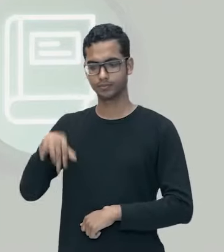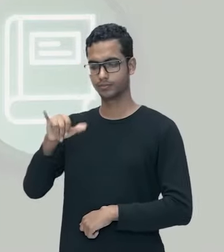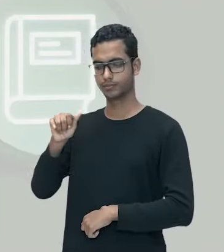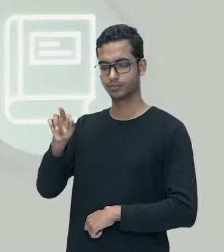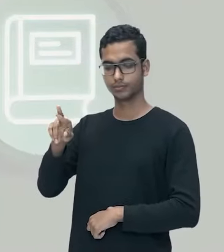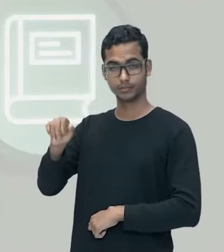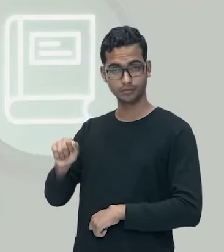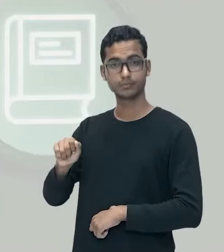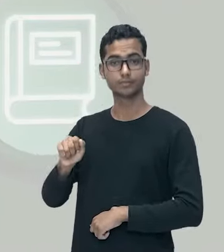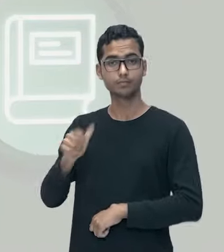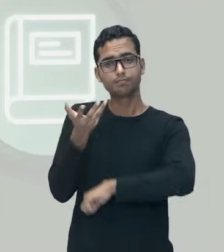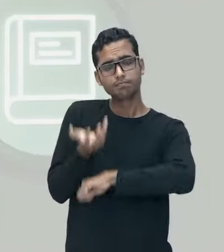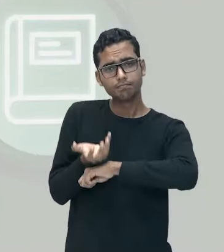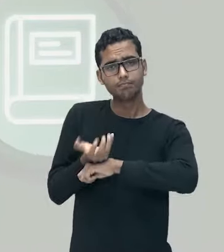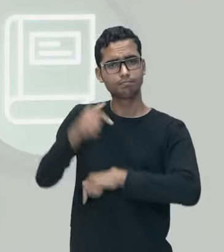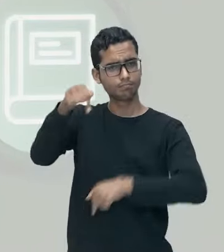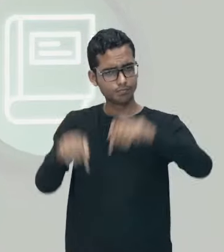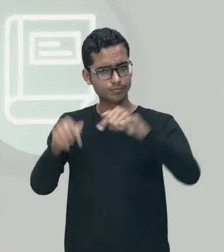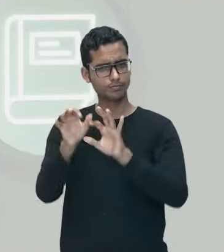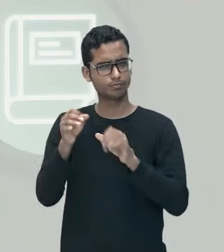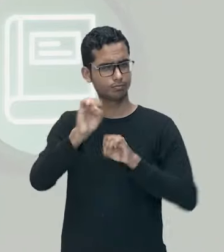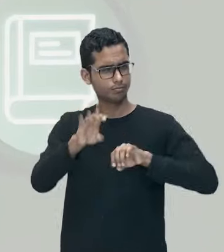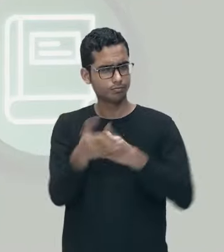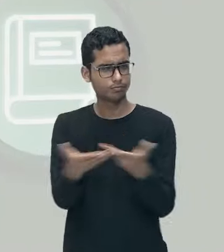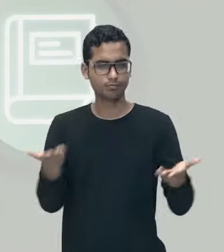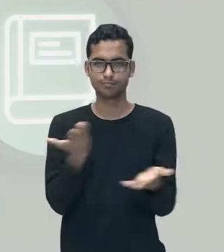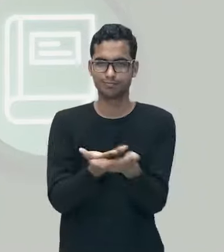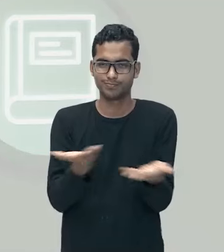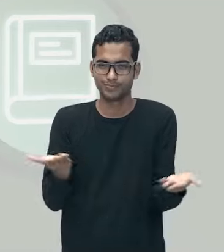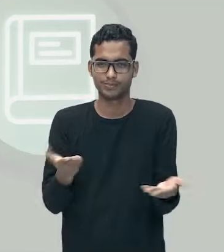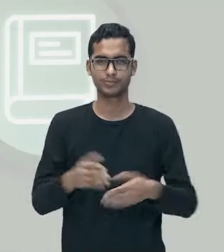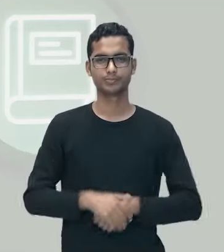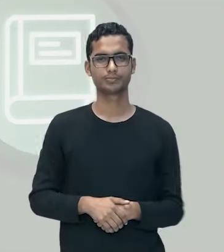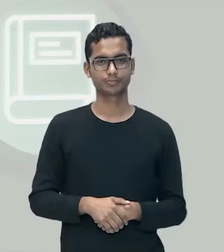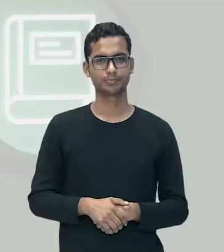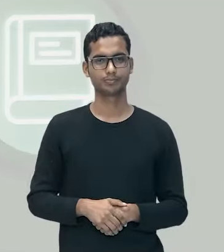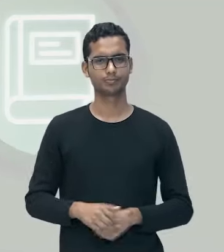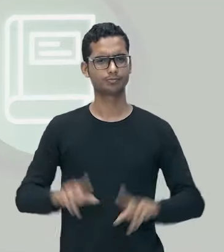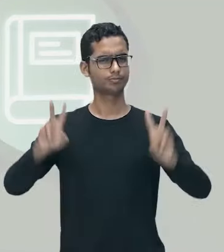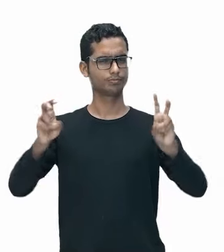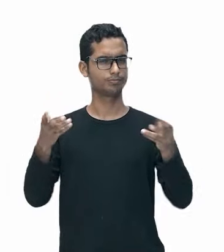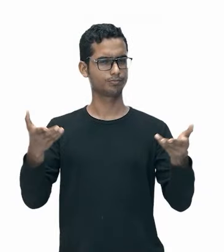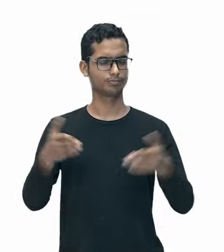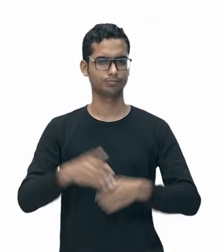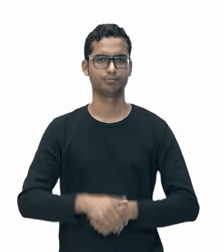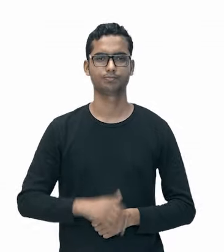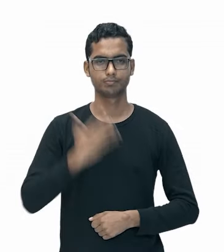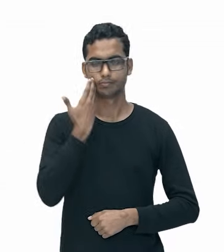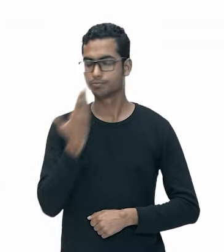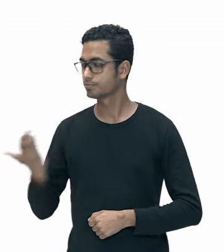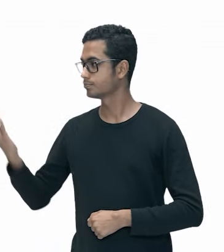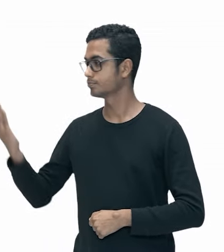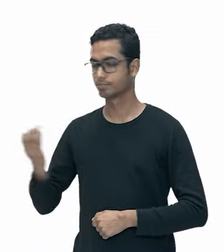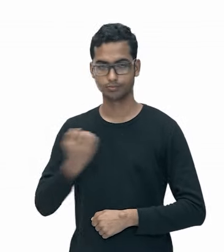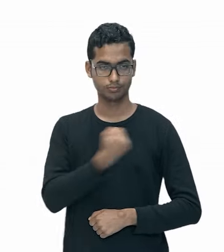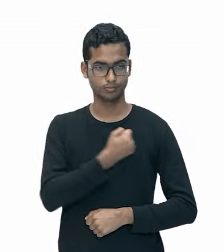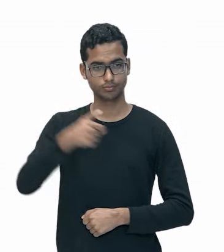graça a professora de química que vai acompanhar vocês na aula de hoje bora dar uma olhadinha no nosso objeto de conhecimento aula